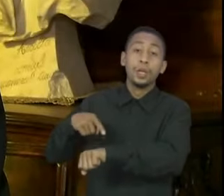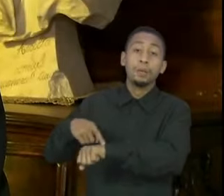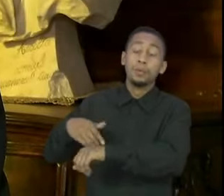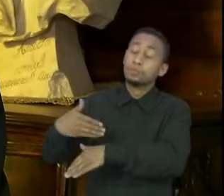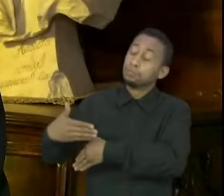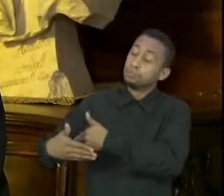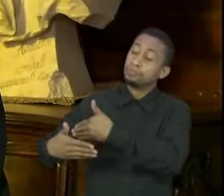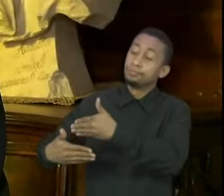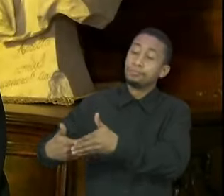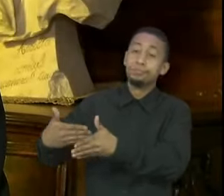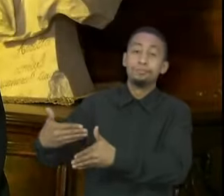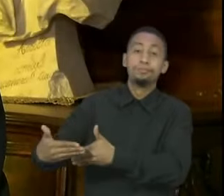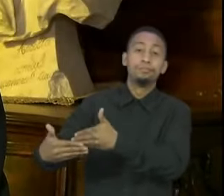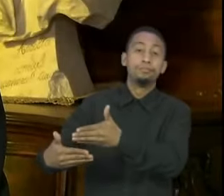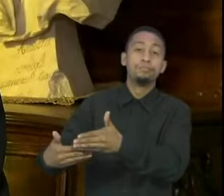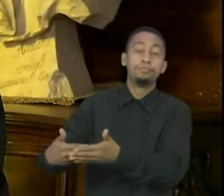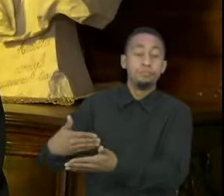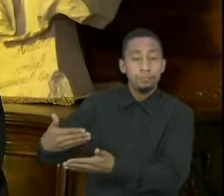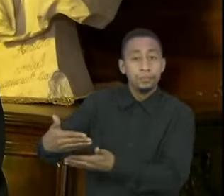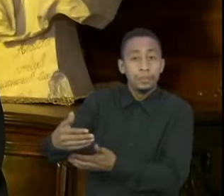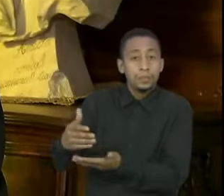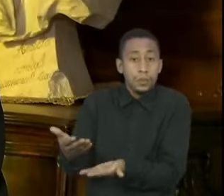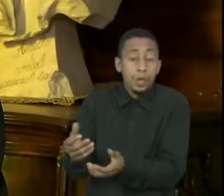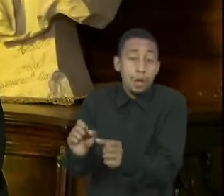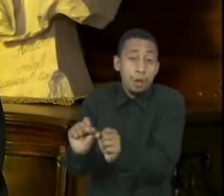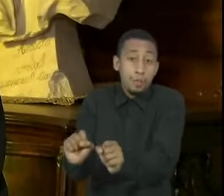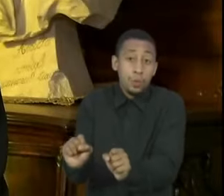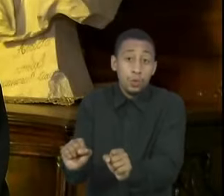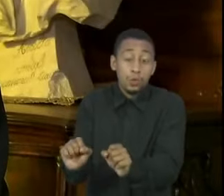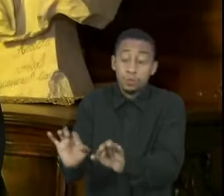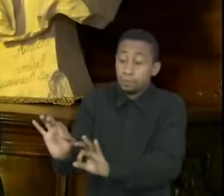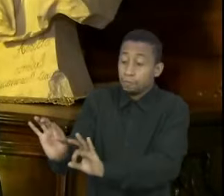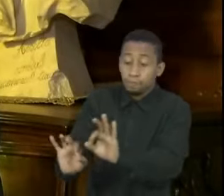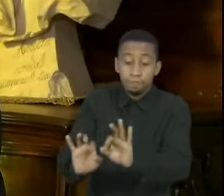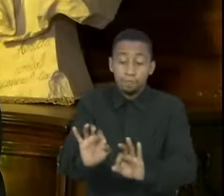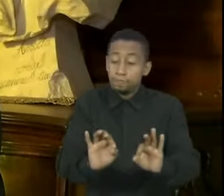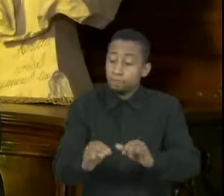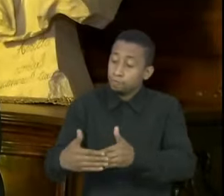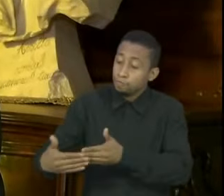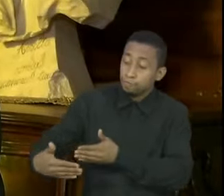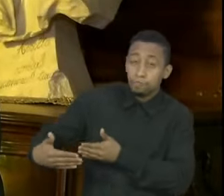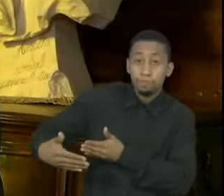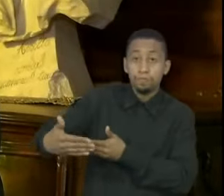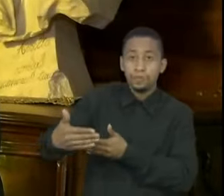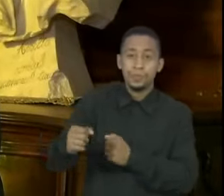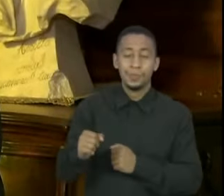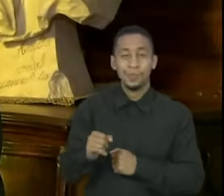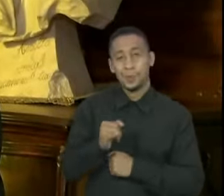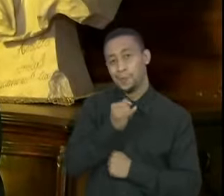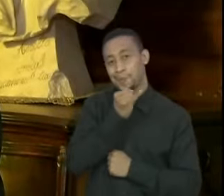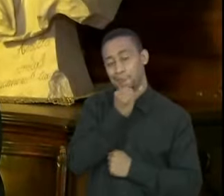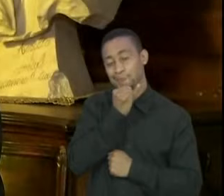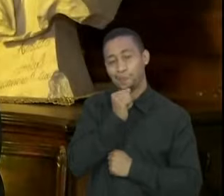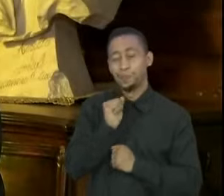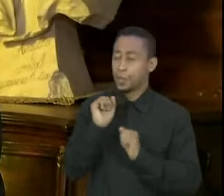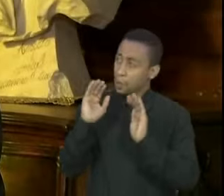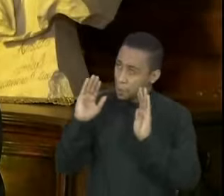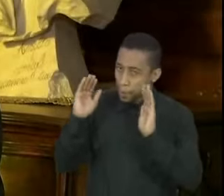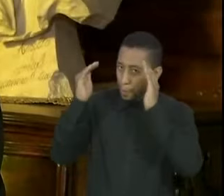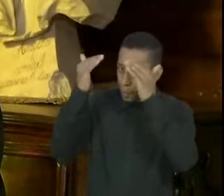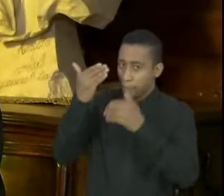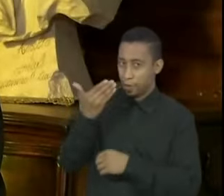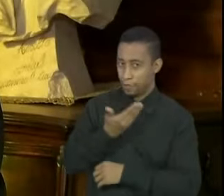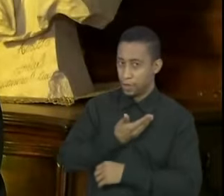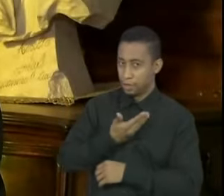ela pode pegar as poeiras do tempo é Papa Francisco usou uma expressão